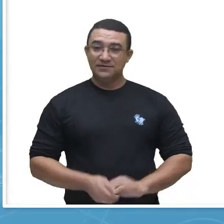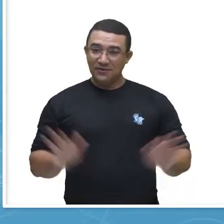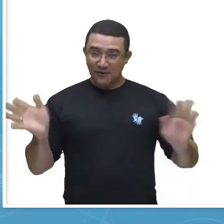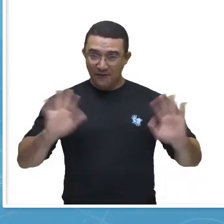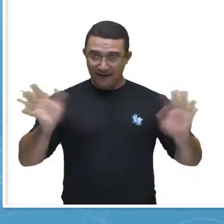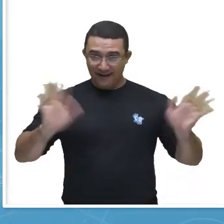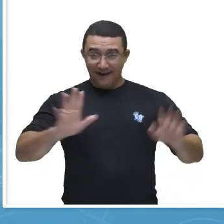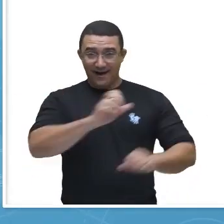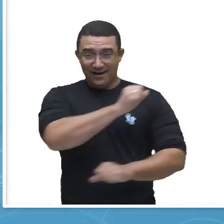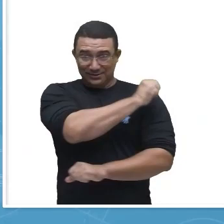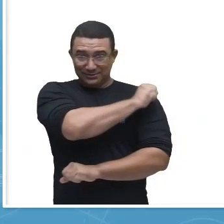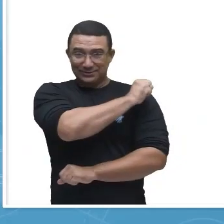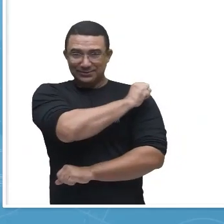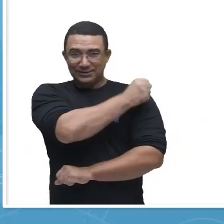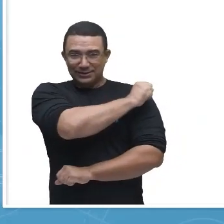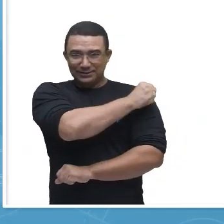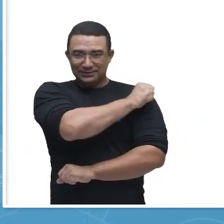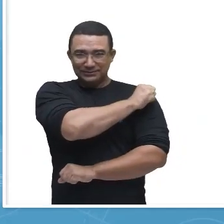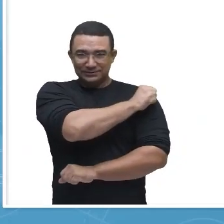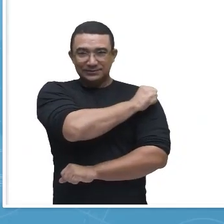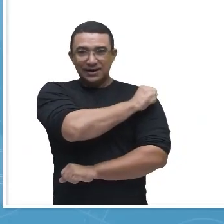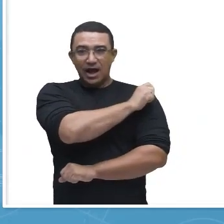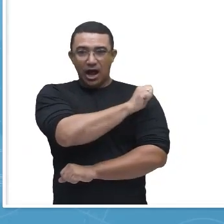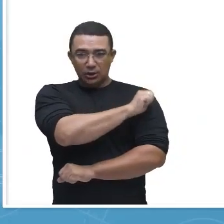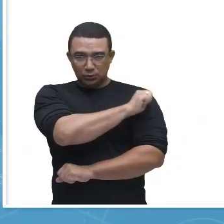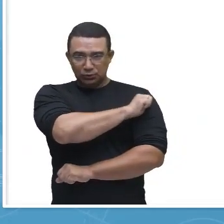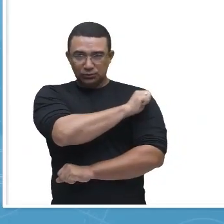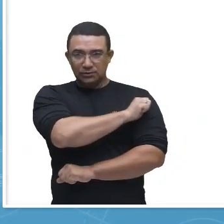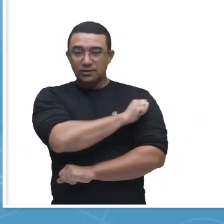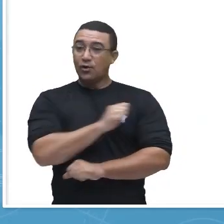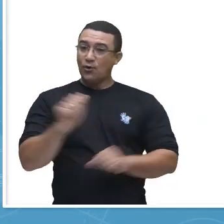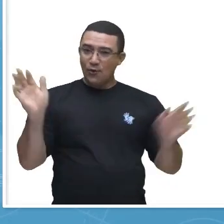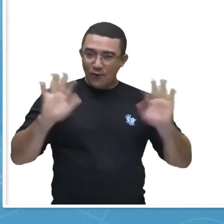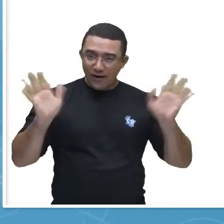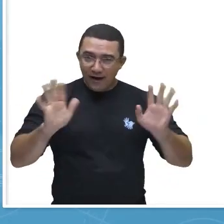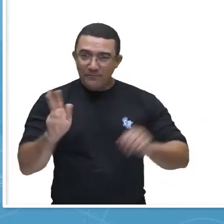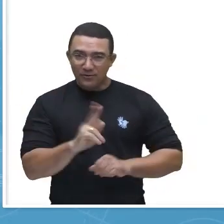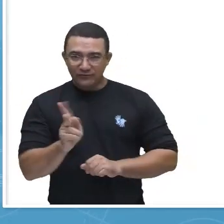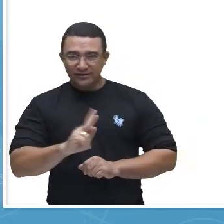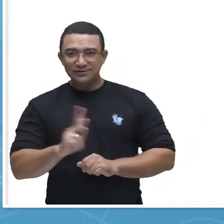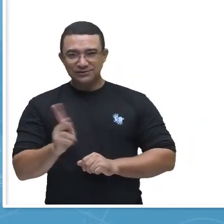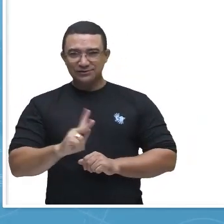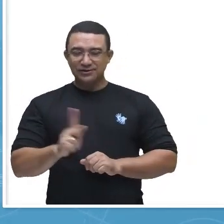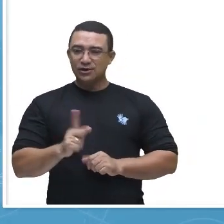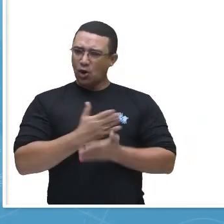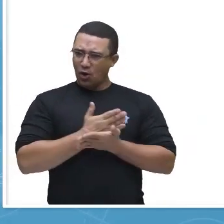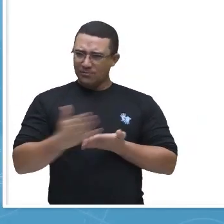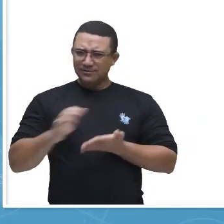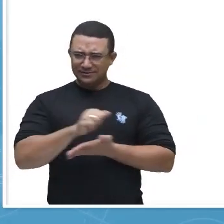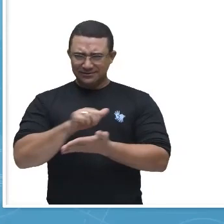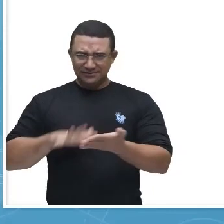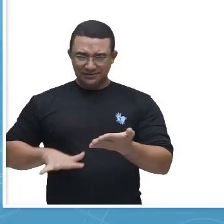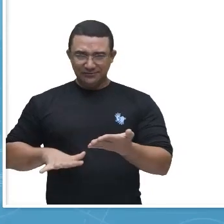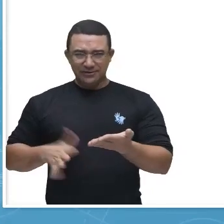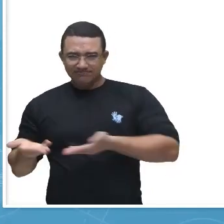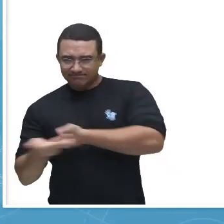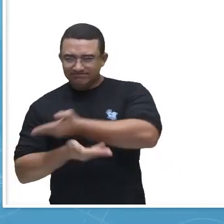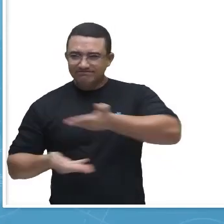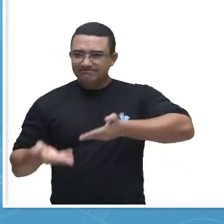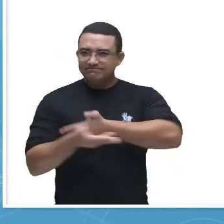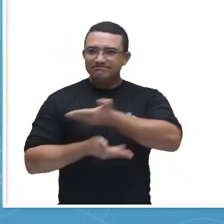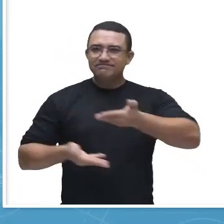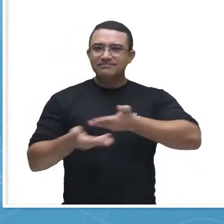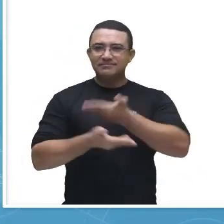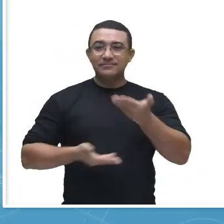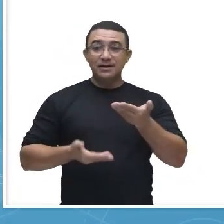Olá, alunos do oitavo ano, olá, colegas professores, estamos começando a nossa atividade interativa,